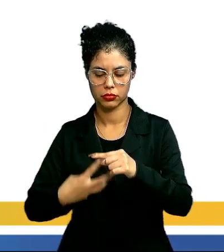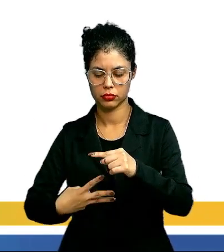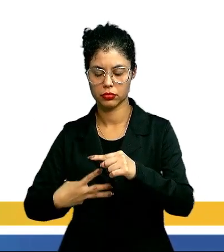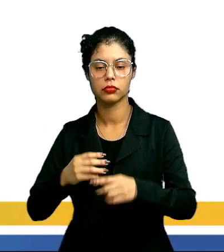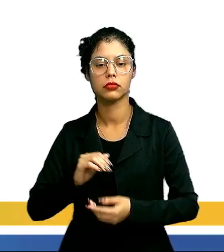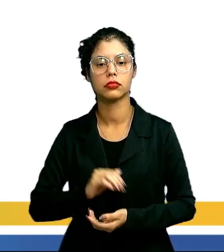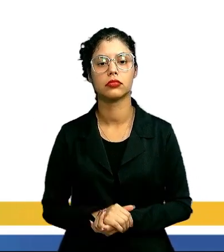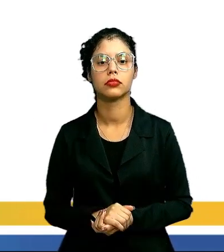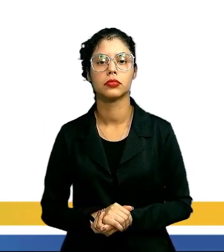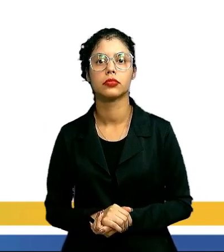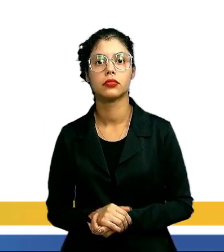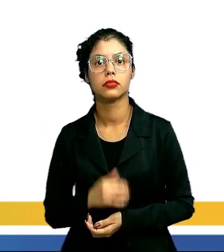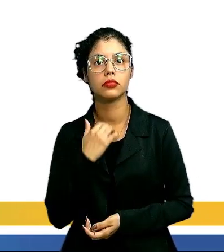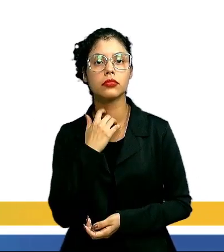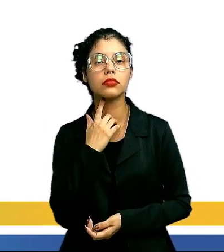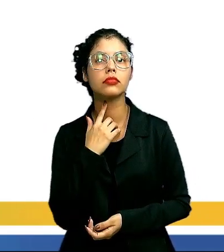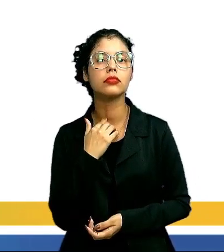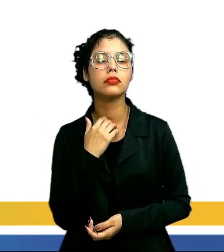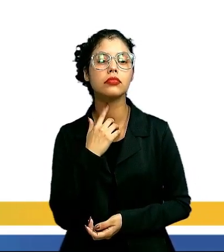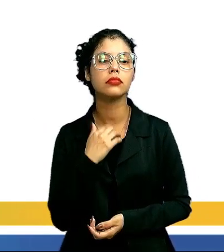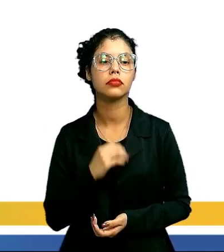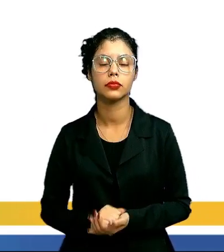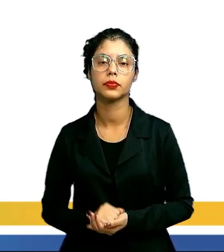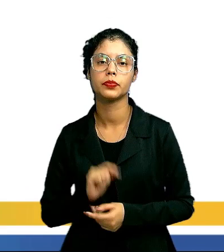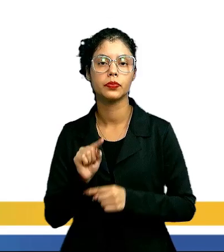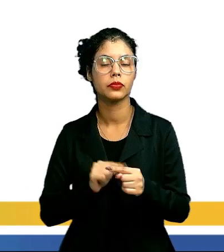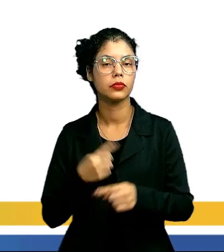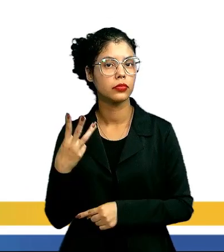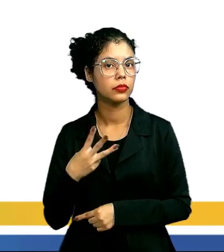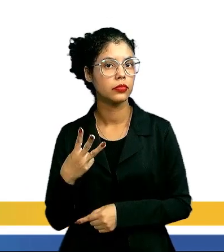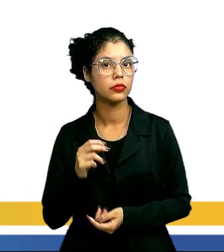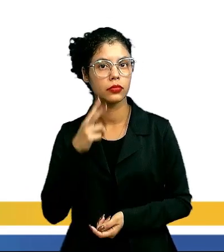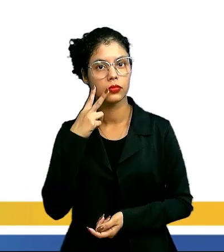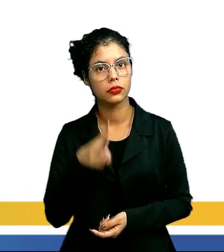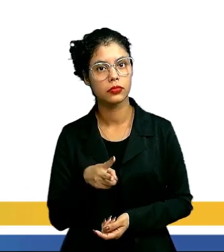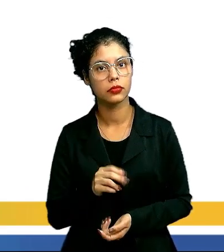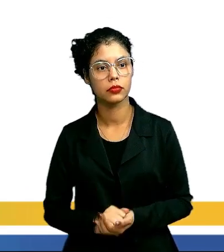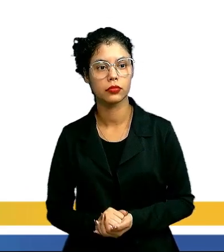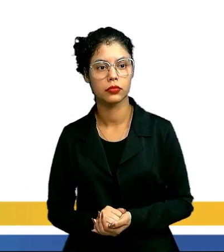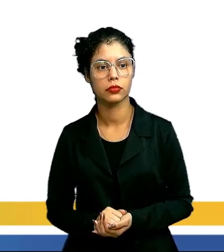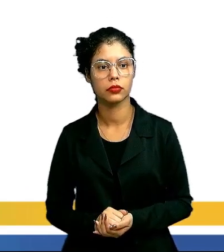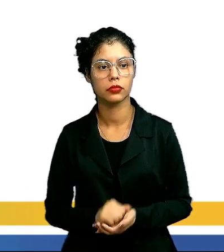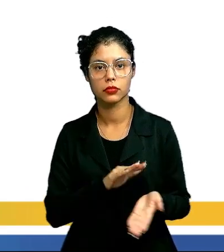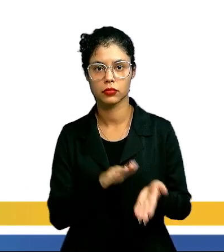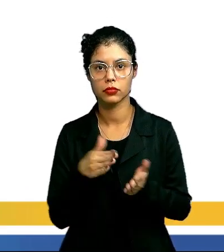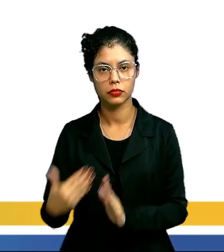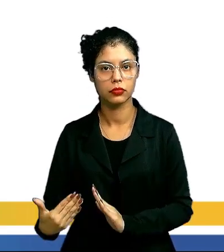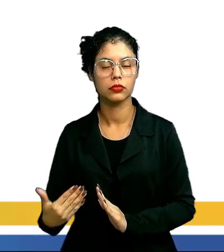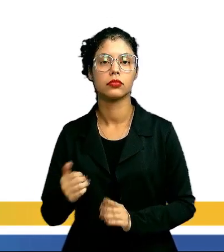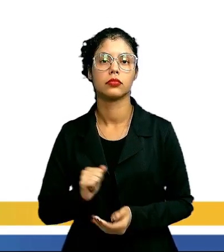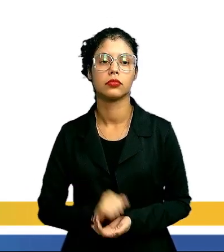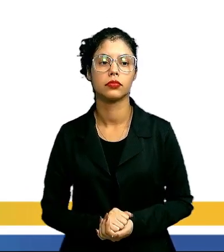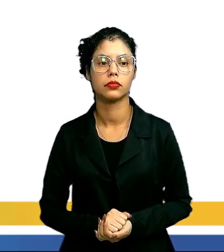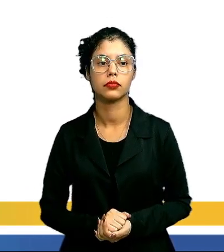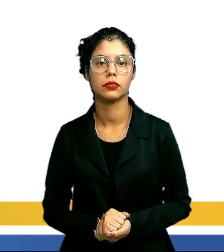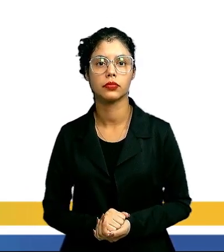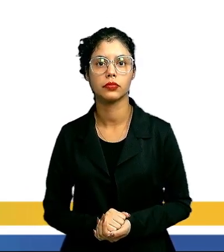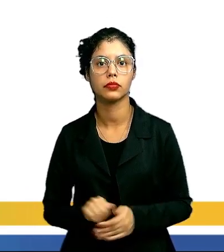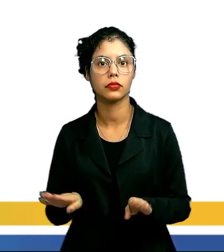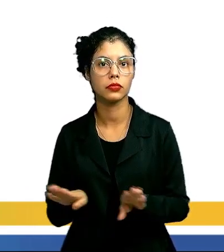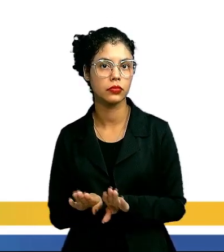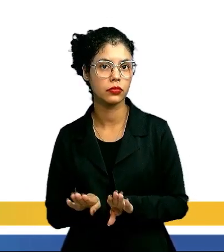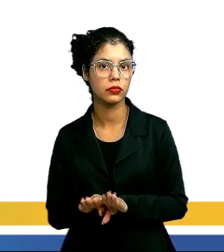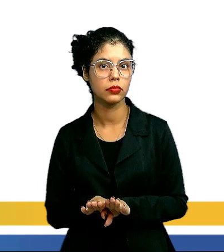o 0,84 agora dividido por três porque nós vemos que a terça parte então nós vamos